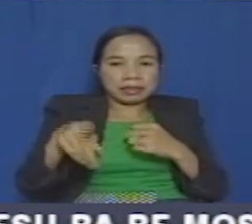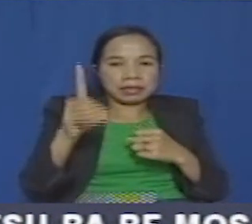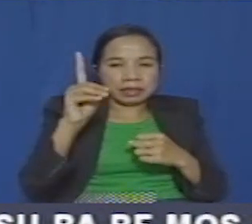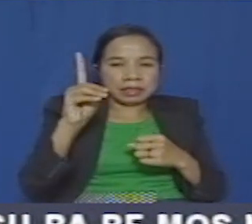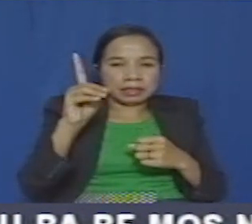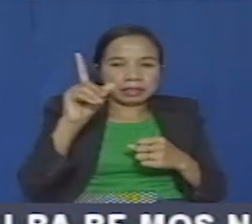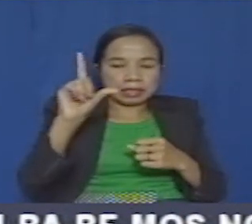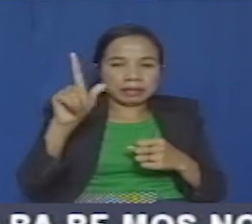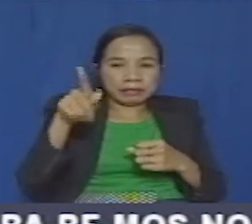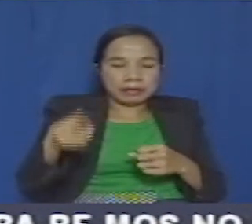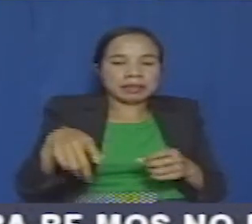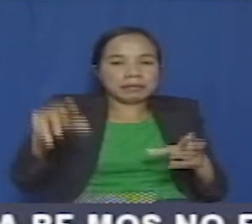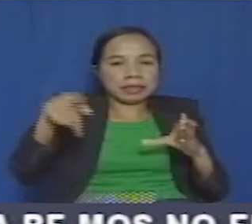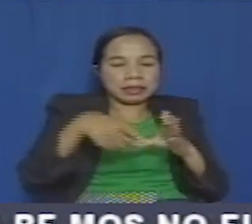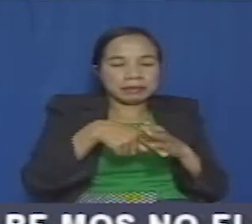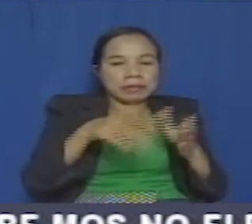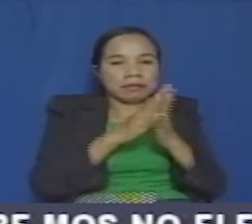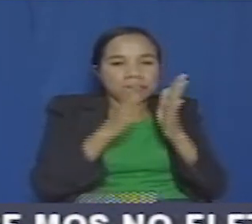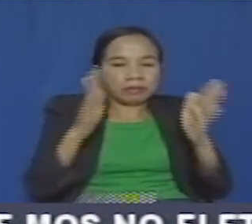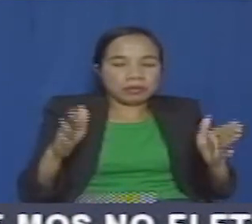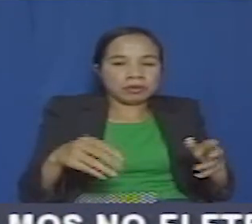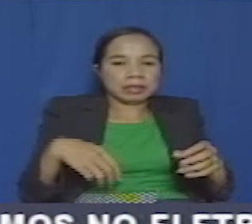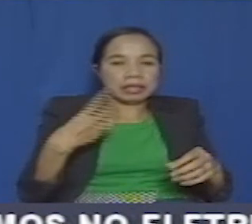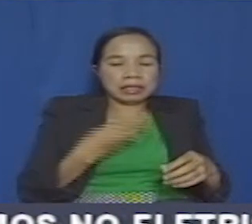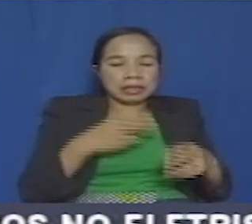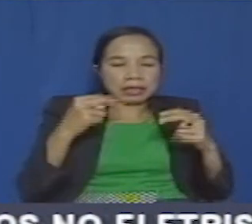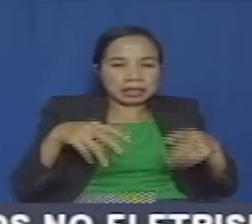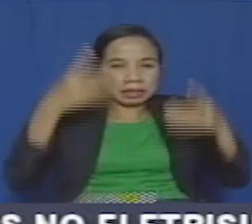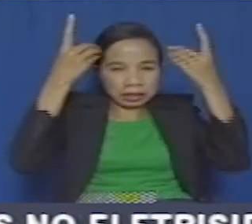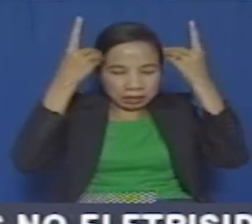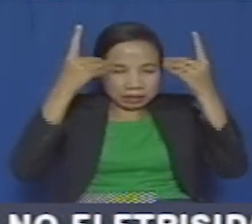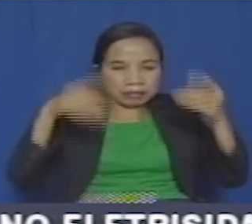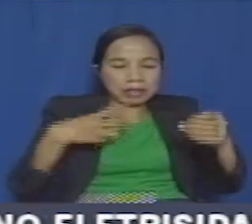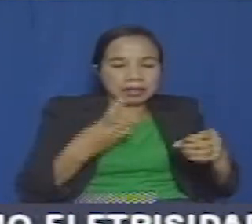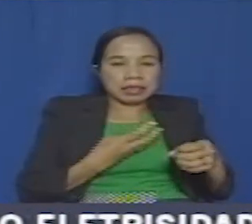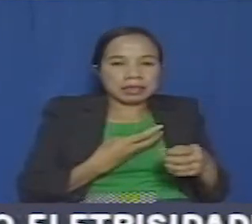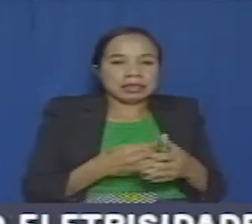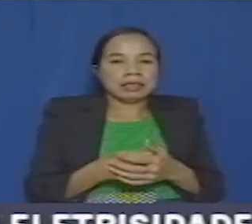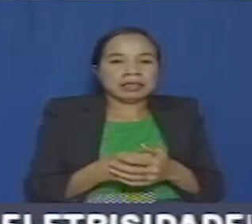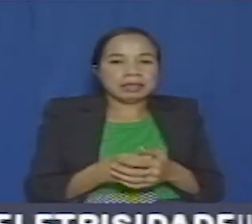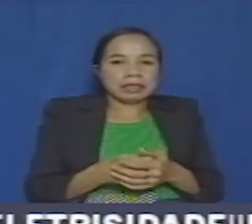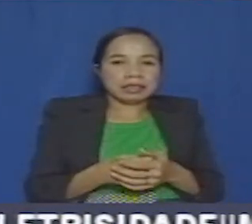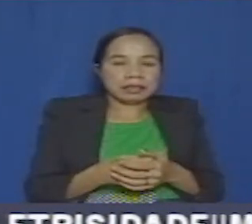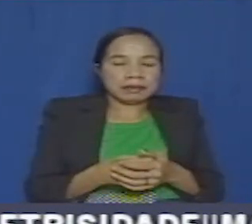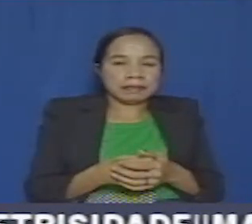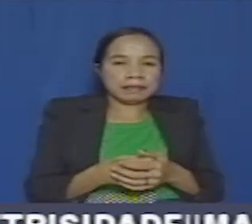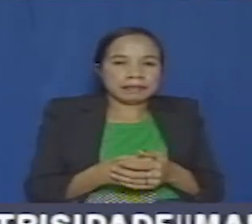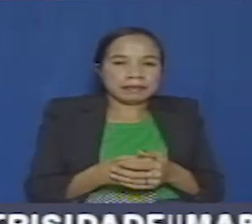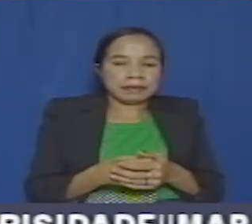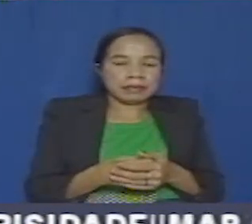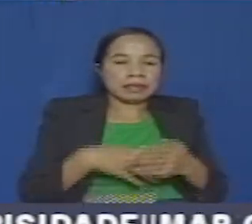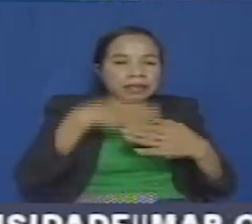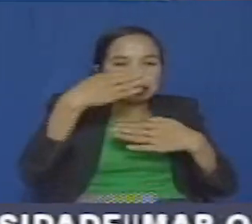ninha participação pode leu, e tem que determina, e tem ninha aumento significado dele. Estrutura